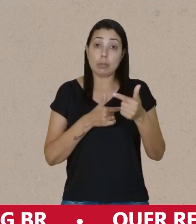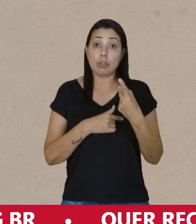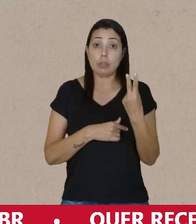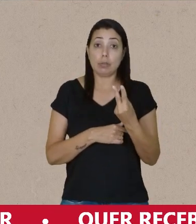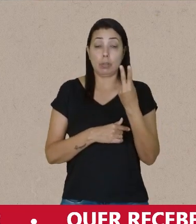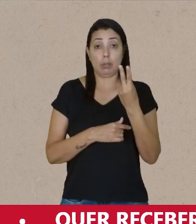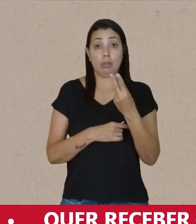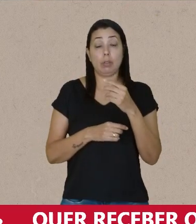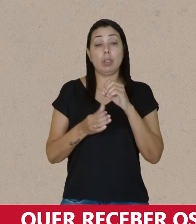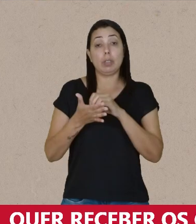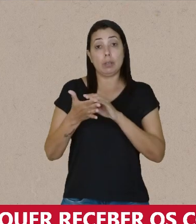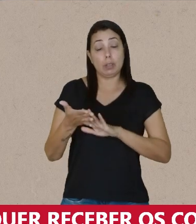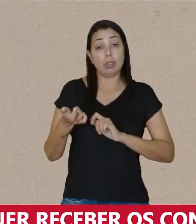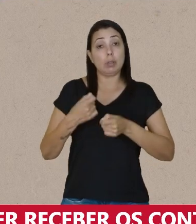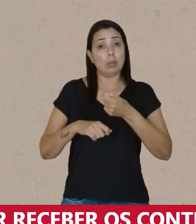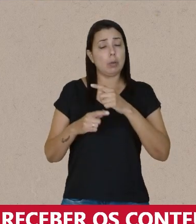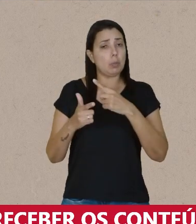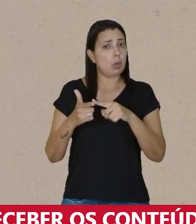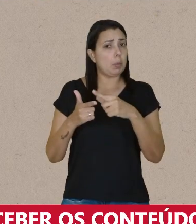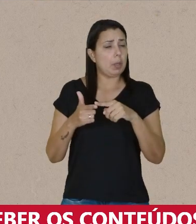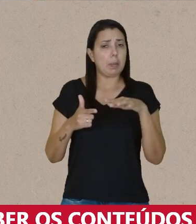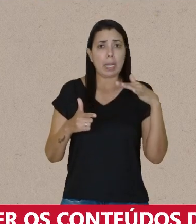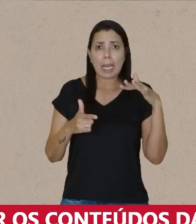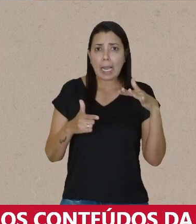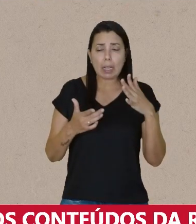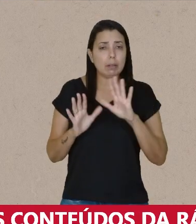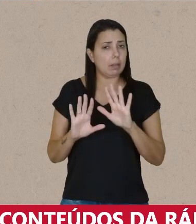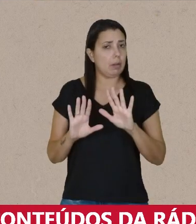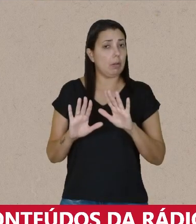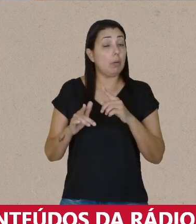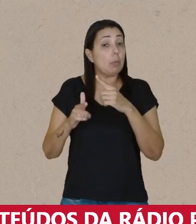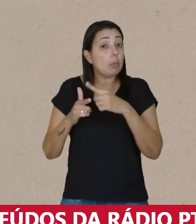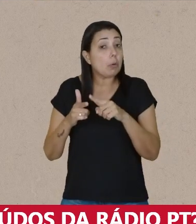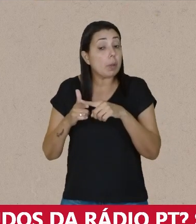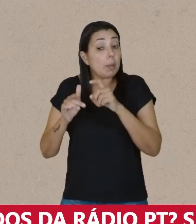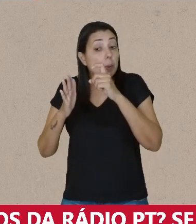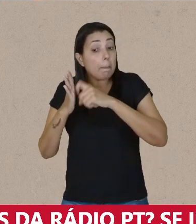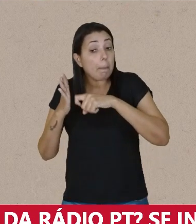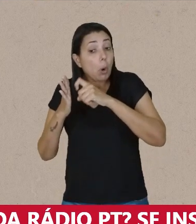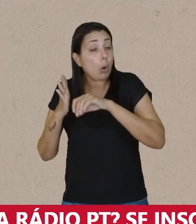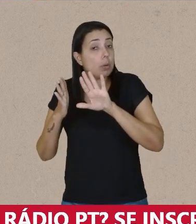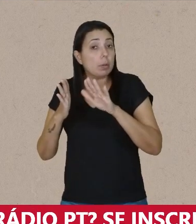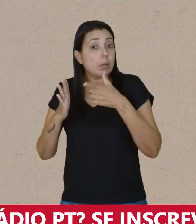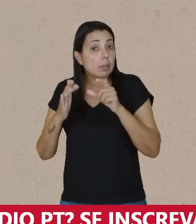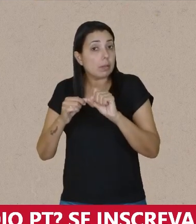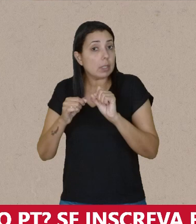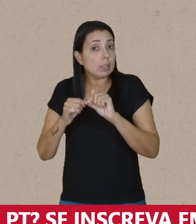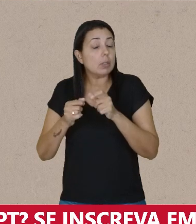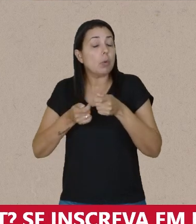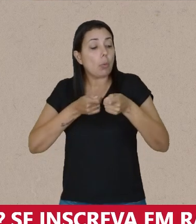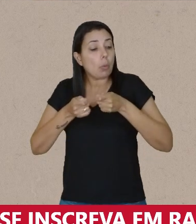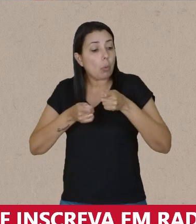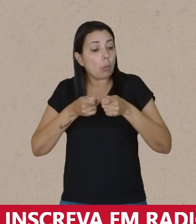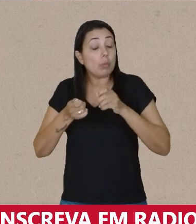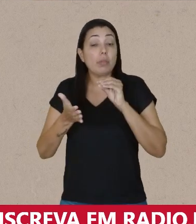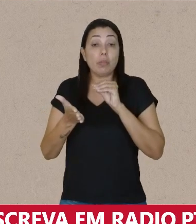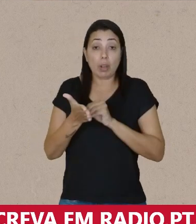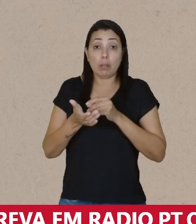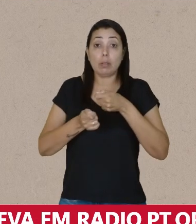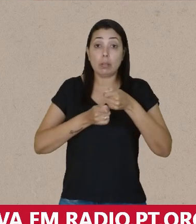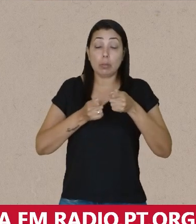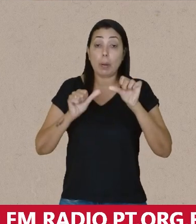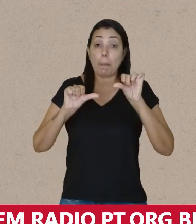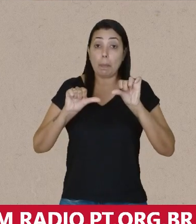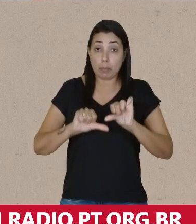à atividade econômica. Então, o problema não é a inflação em si, o problema é uma inflação que não está sob controle e, pior